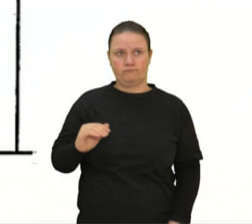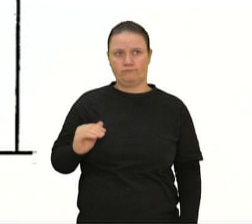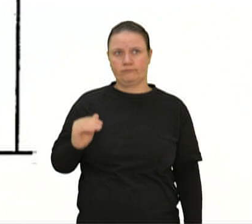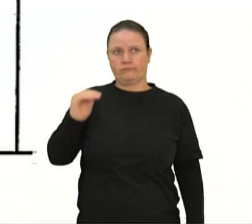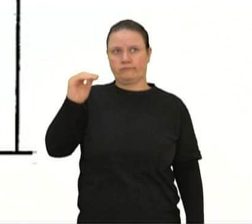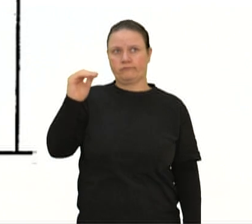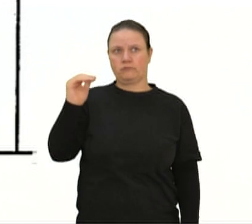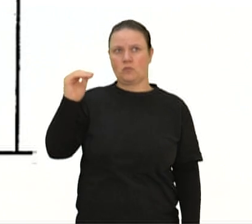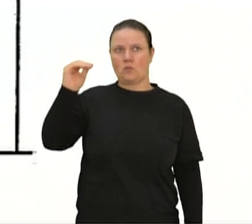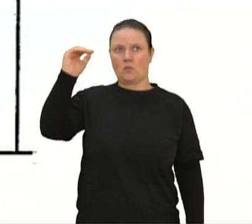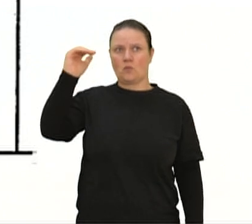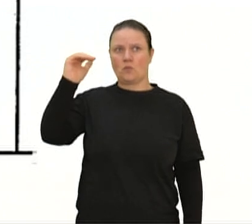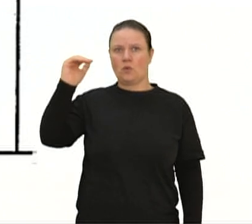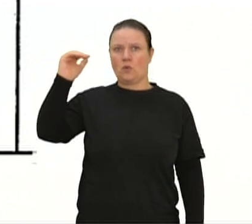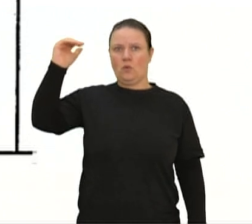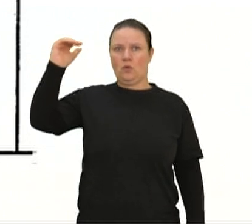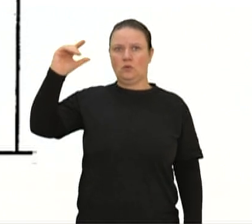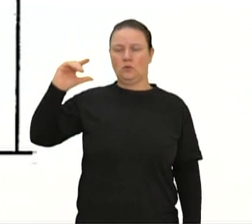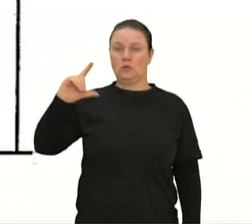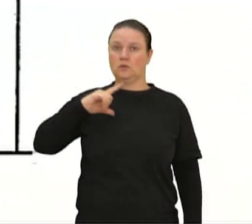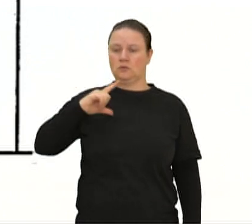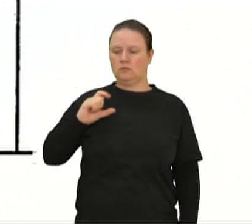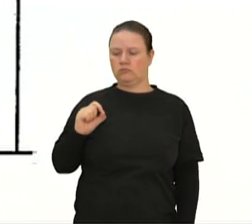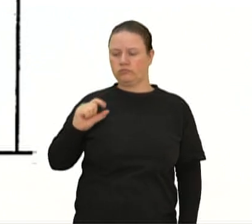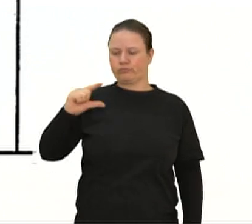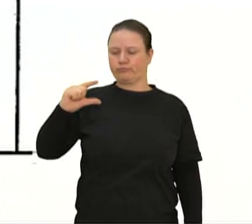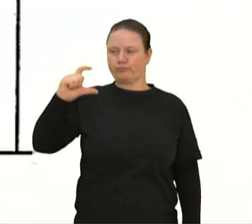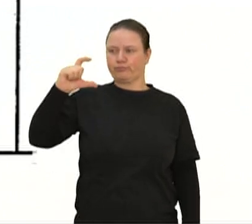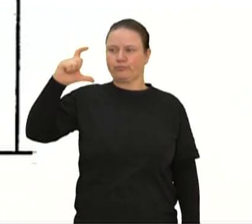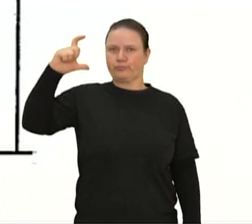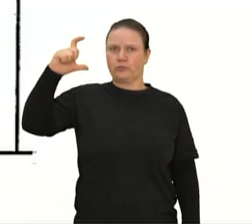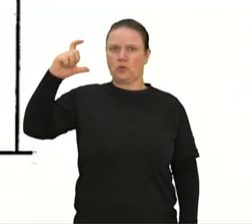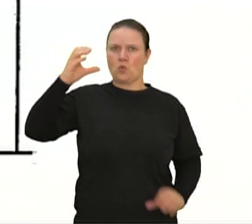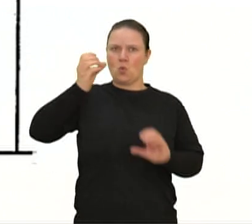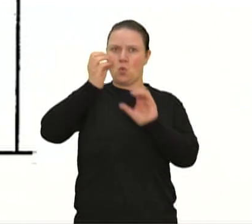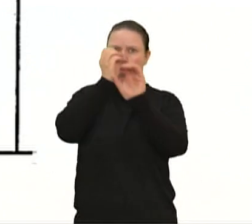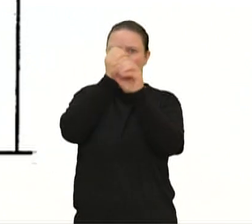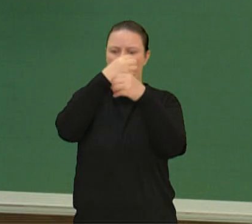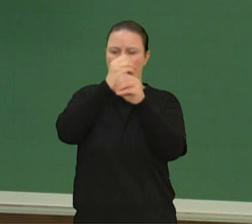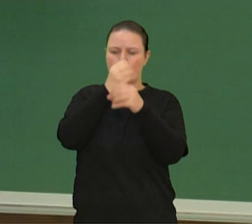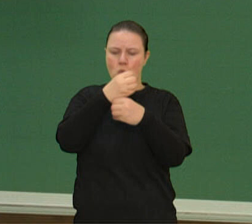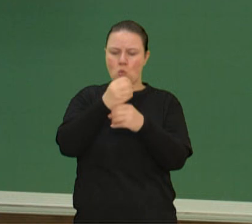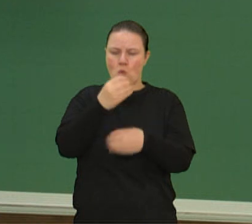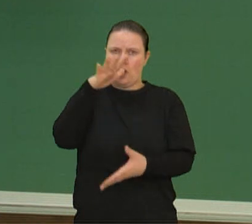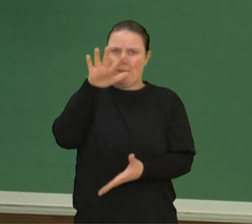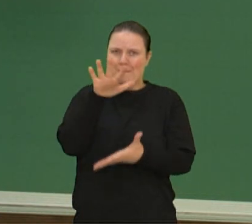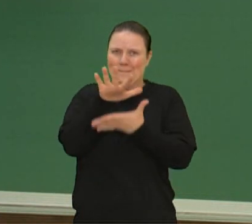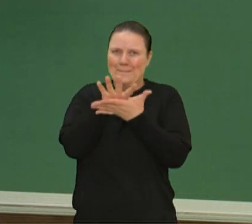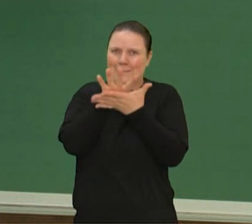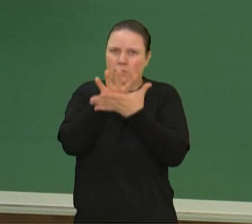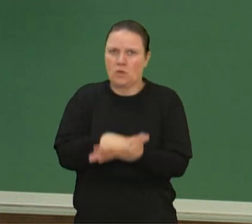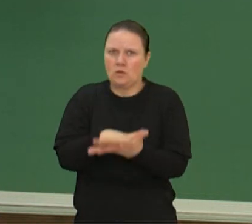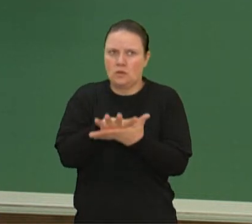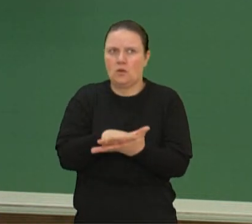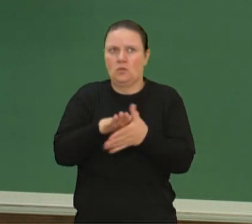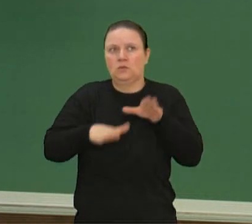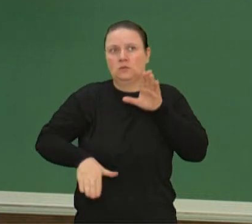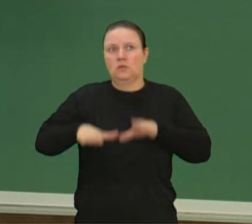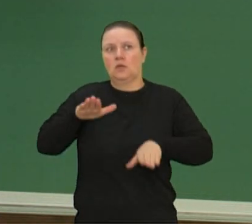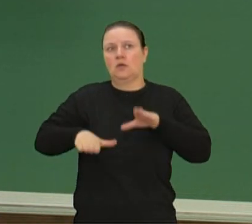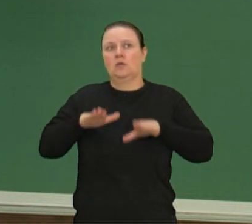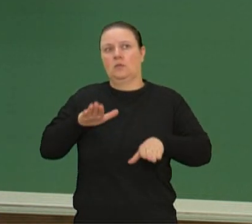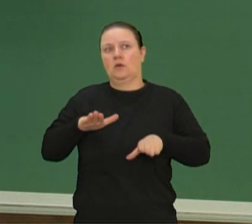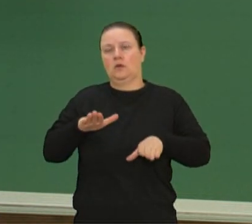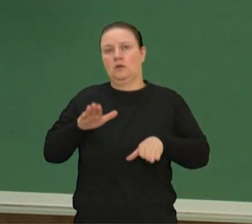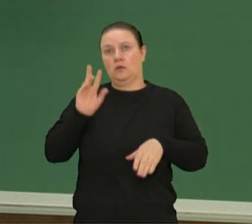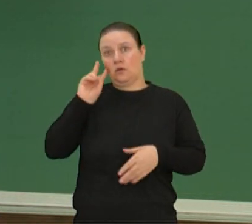nós observamos que ocorre um aumento da pressão sobre os discos intervertebrais quando eu assumo diferentes posturas.